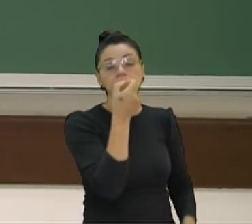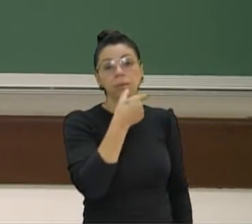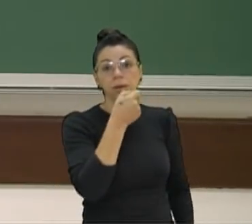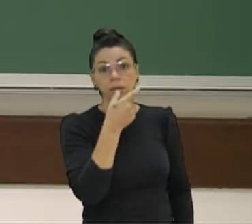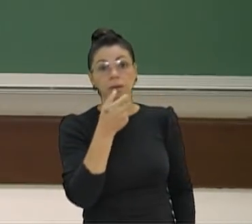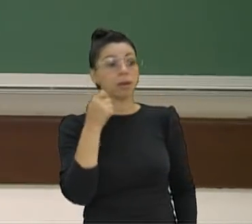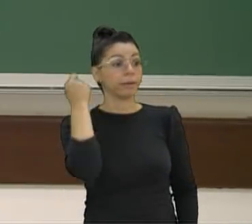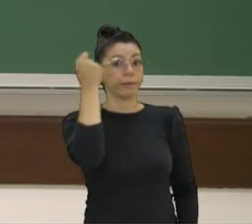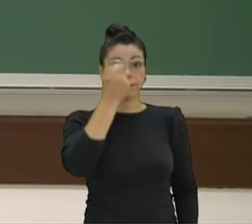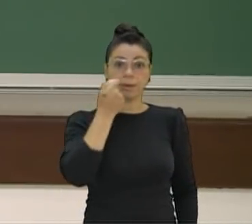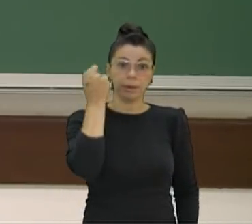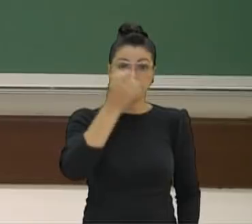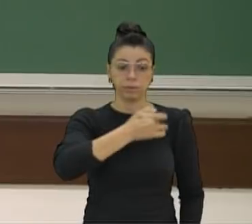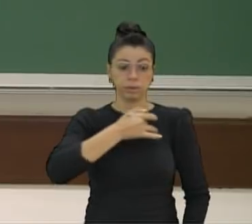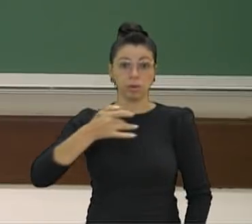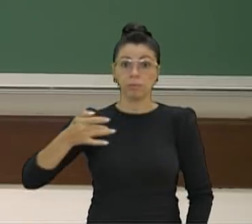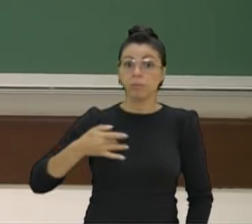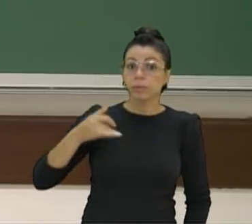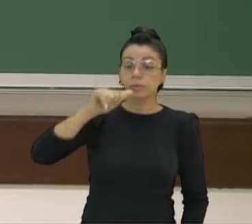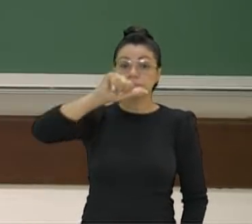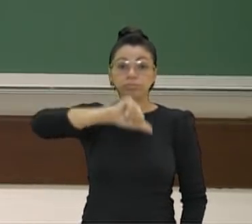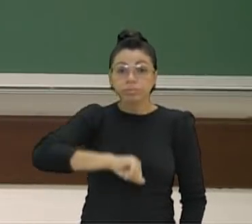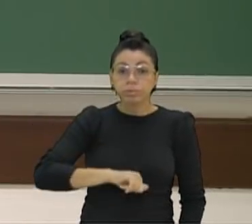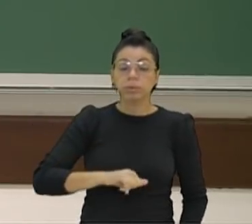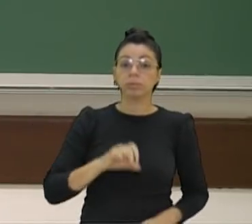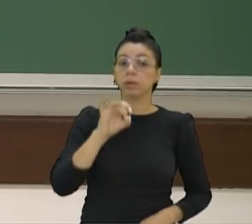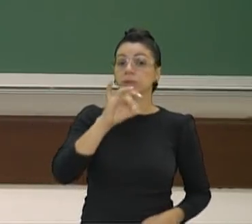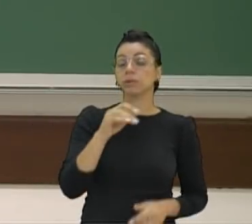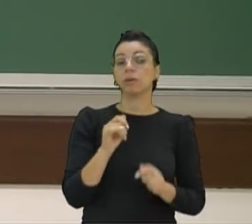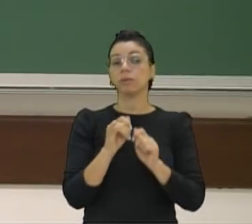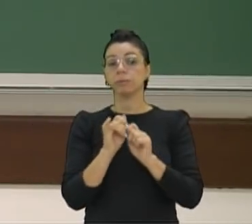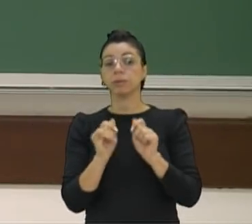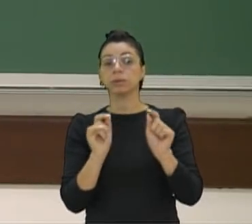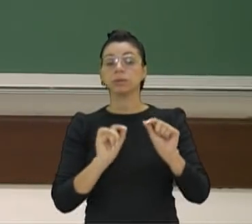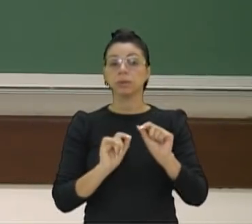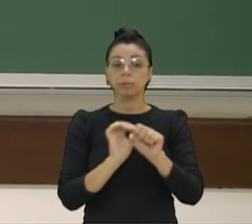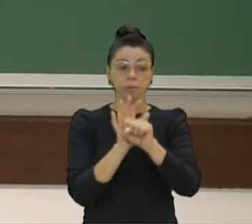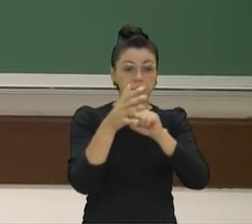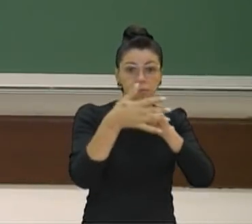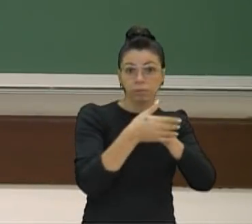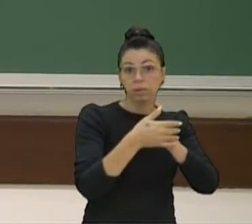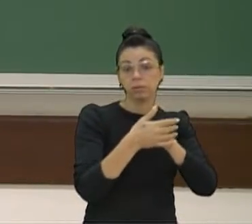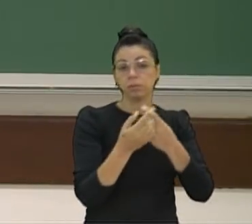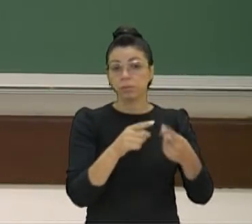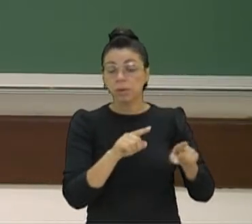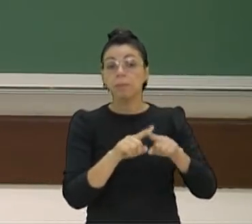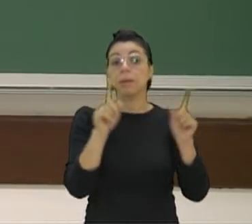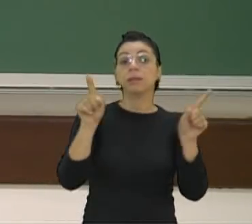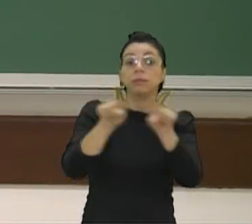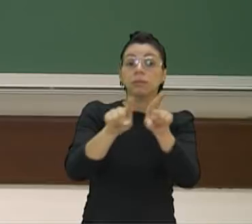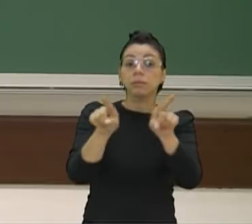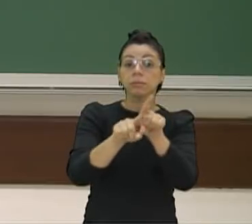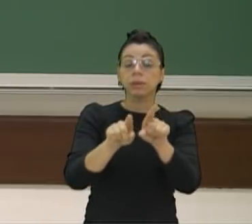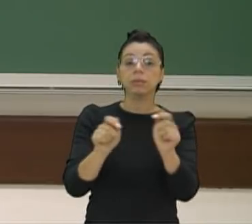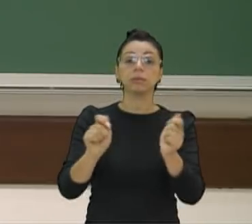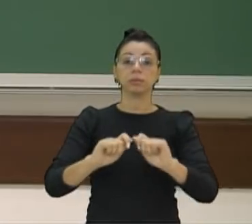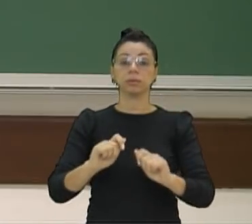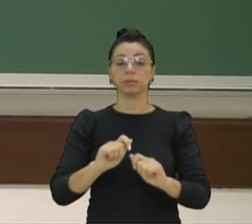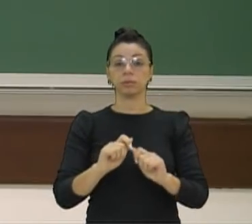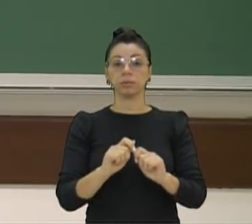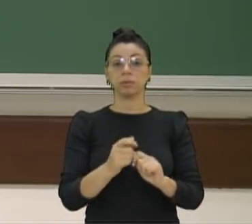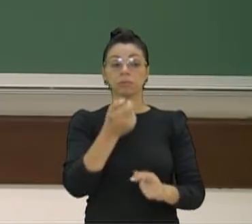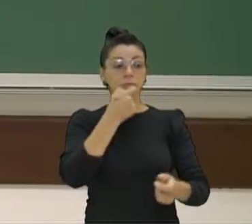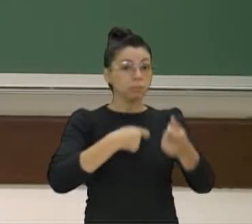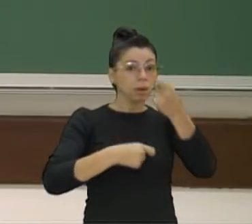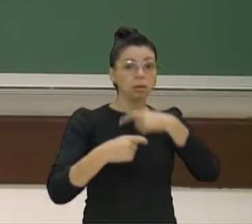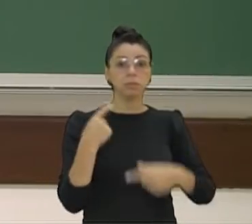super prejudicial para a nossa saúde, não só pela questão dos efeitos colaterais, mas também porque quando a gente se